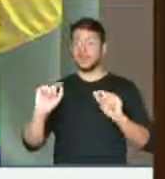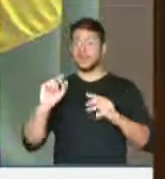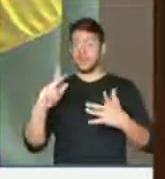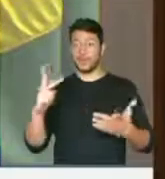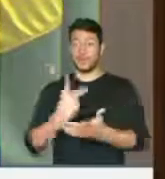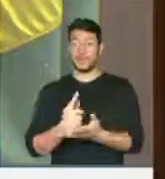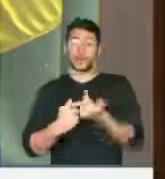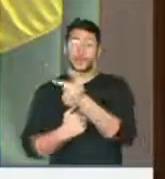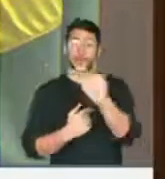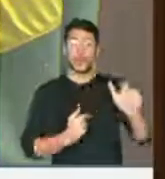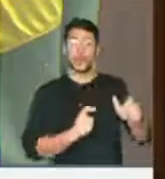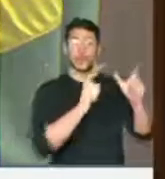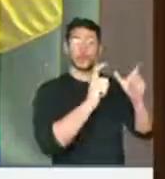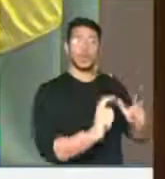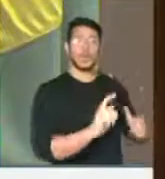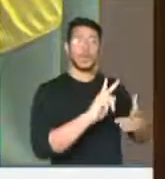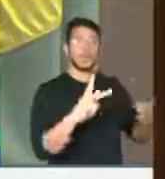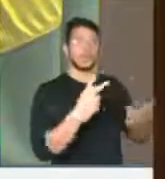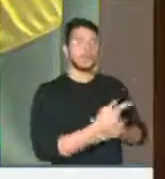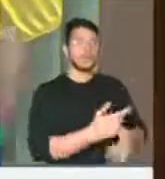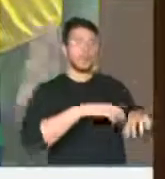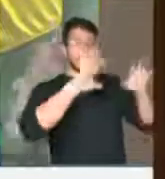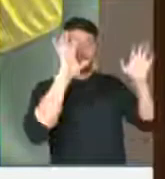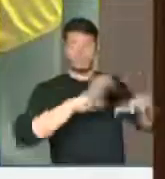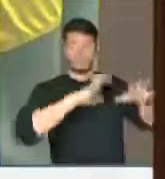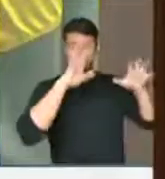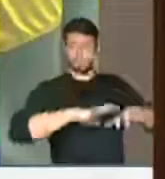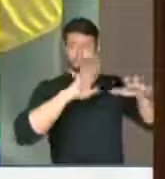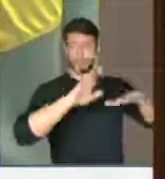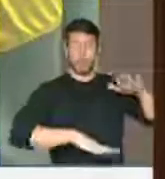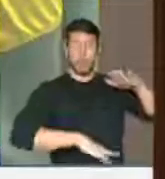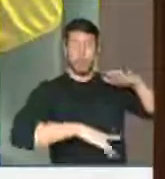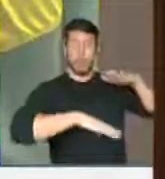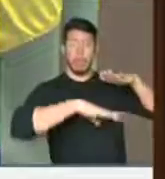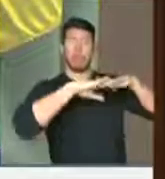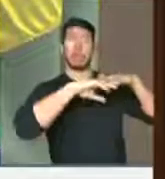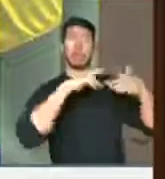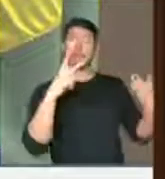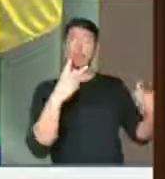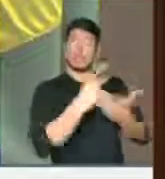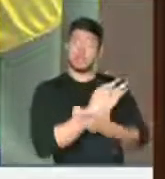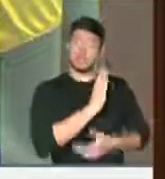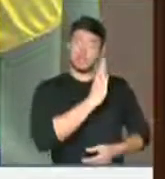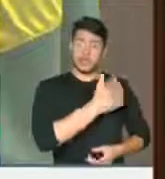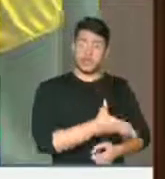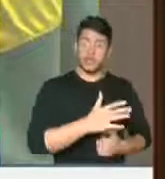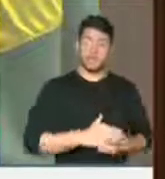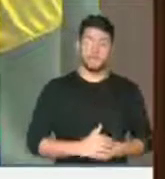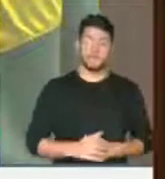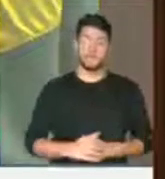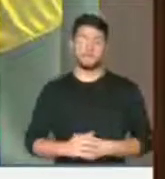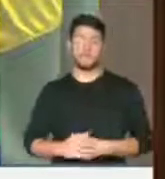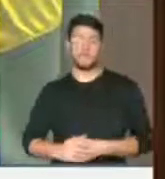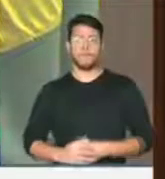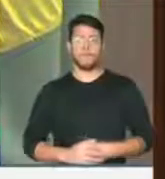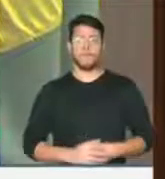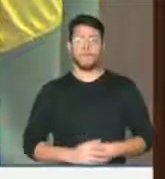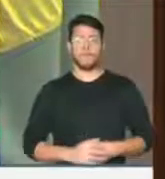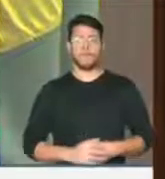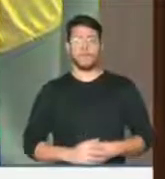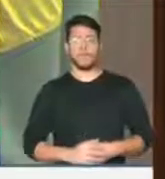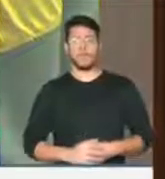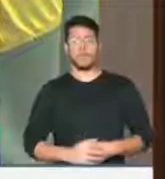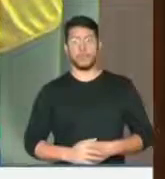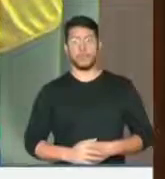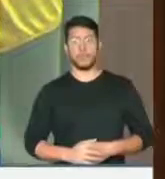chuva, produzindo estragos enormes no Sudeste, e portanto, a nossa solidariedade aos nossos irmãos e irmãs